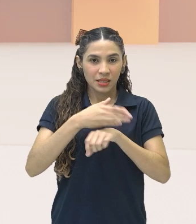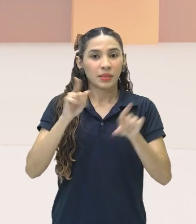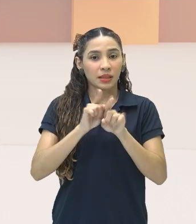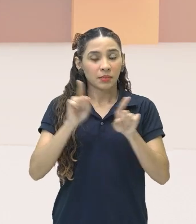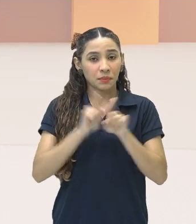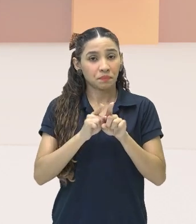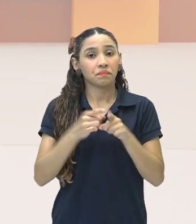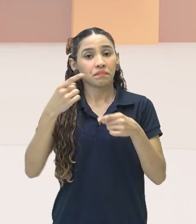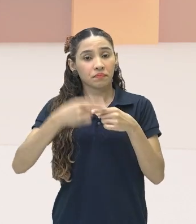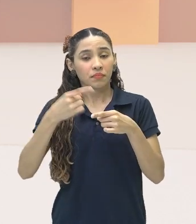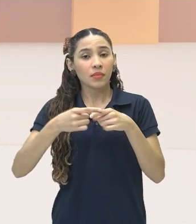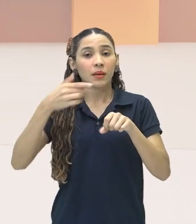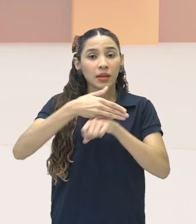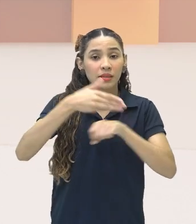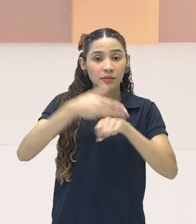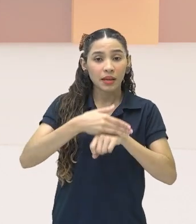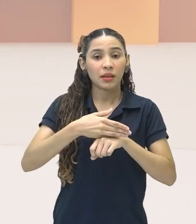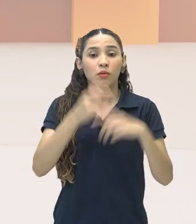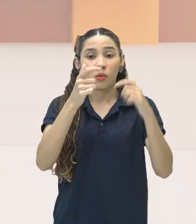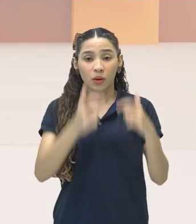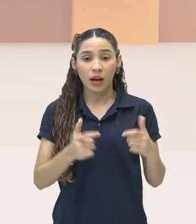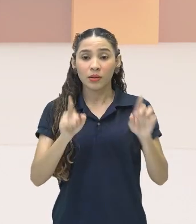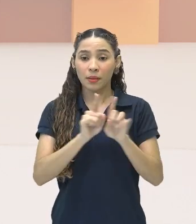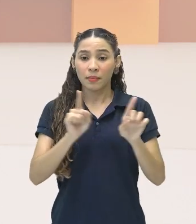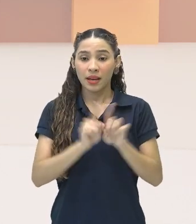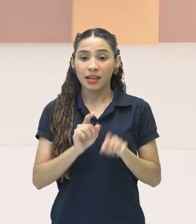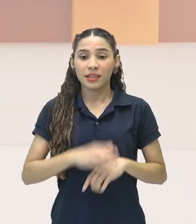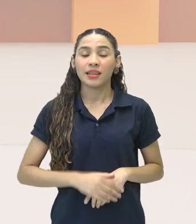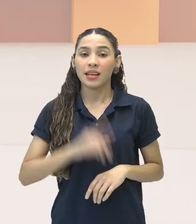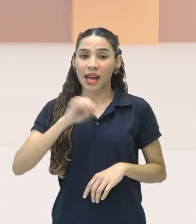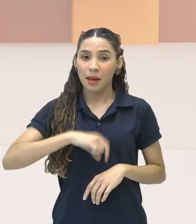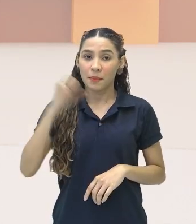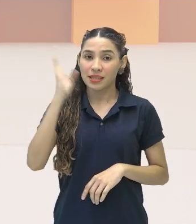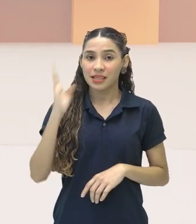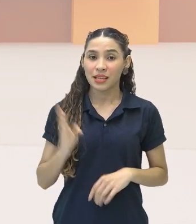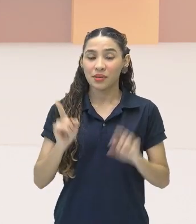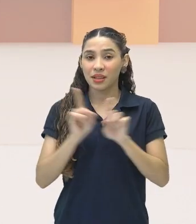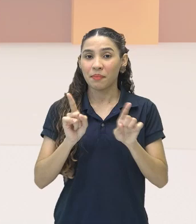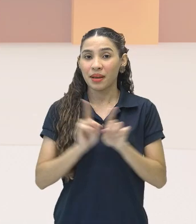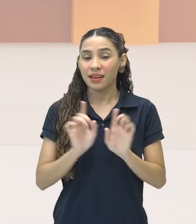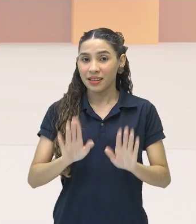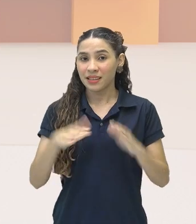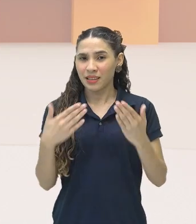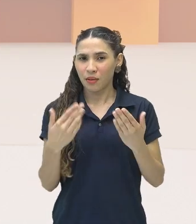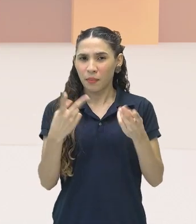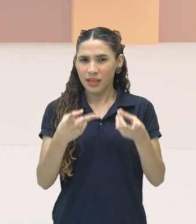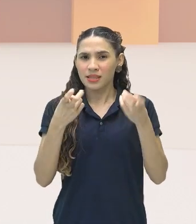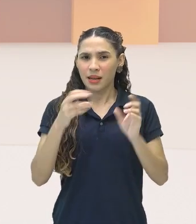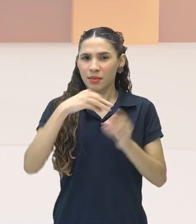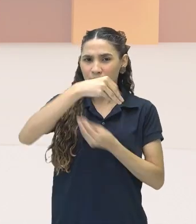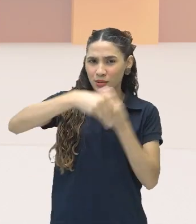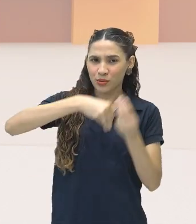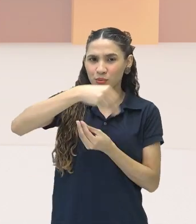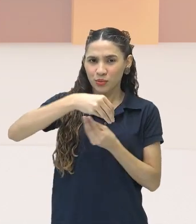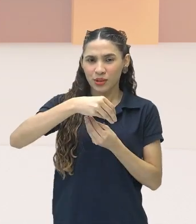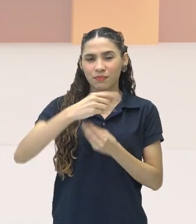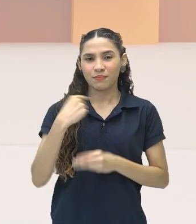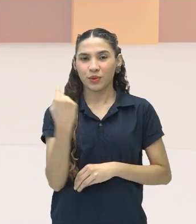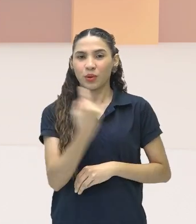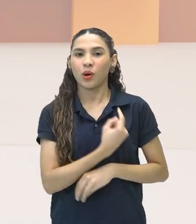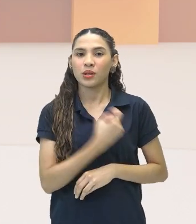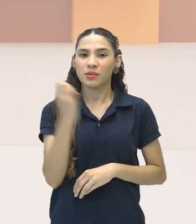vieram para cá, também estão aqui, e também são brasileiros. Então, olha a mistura que nós somos,